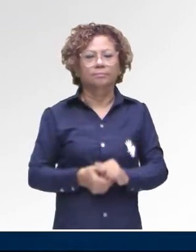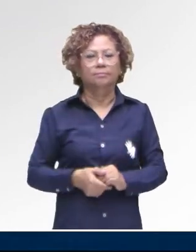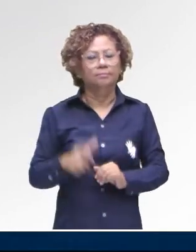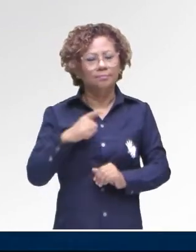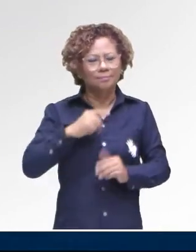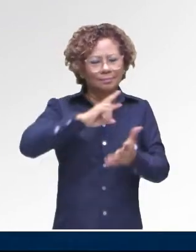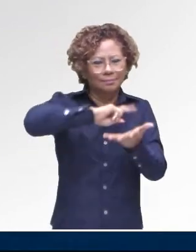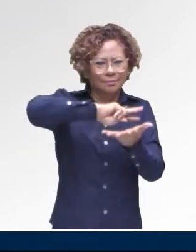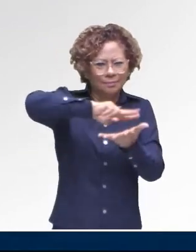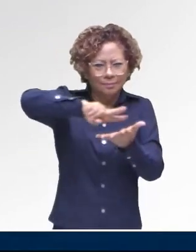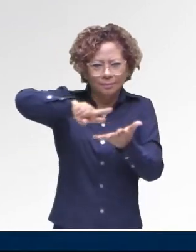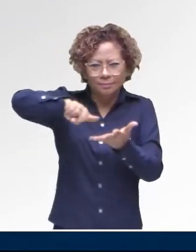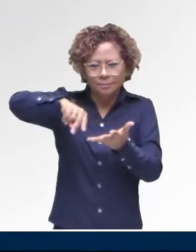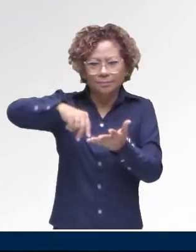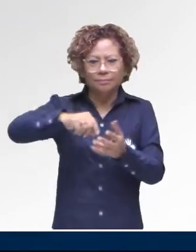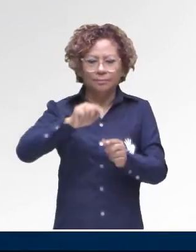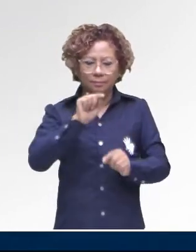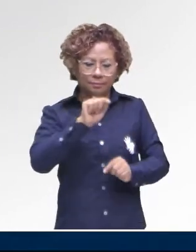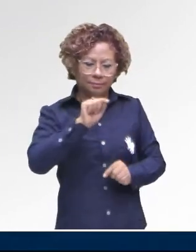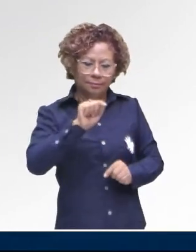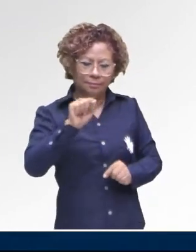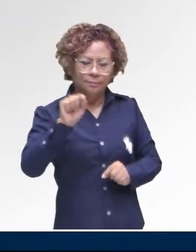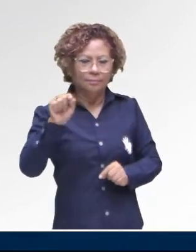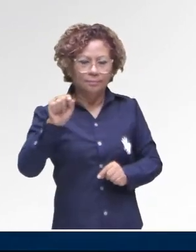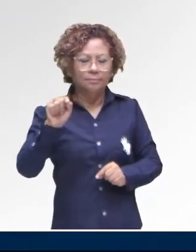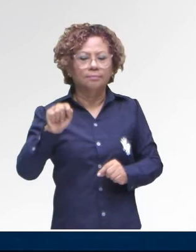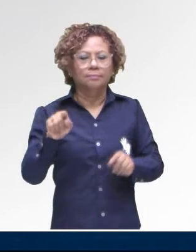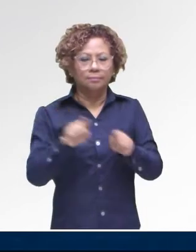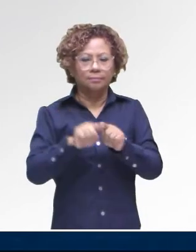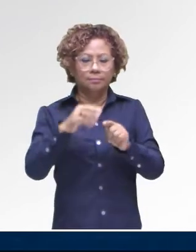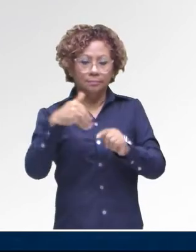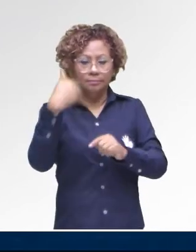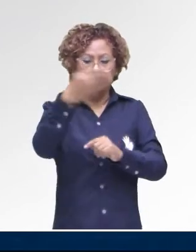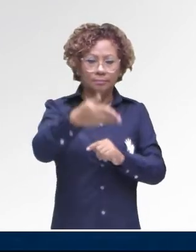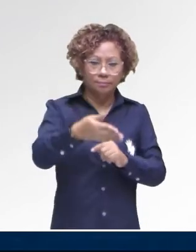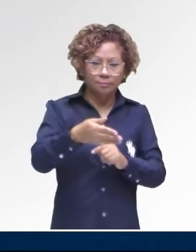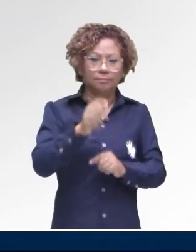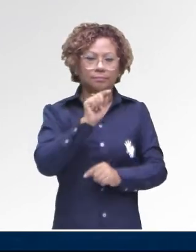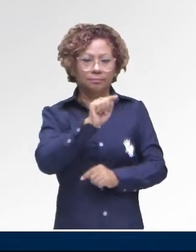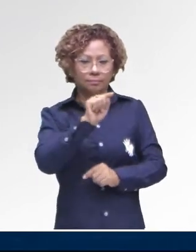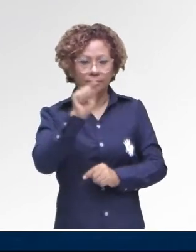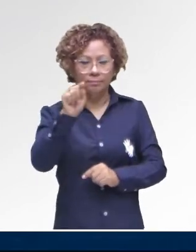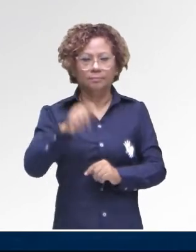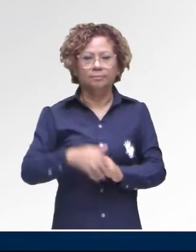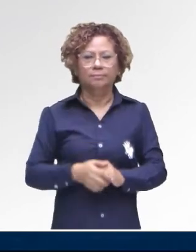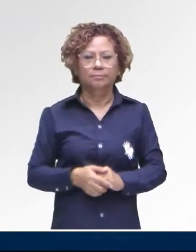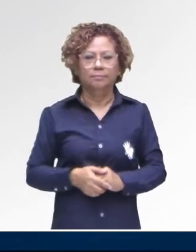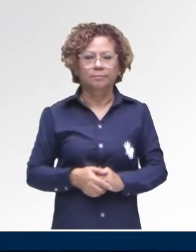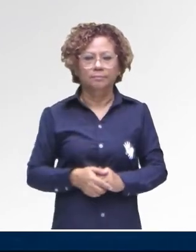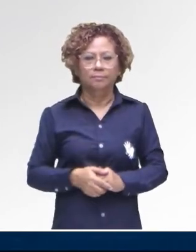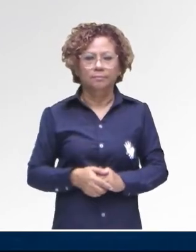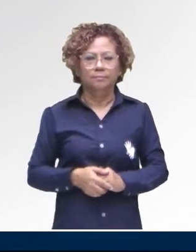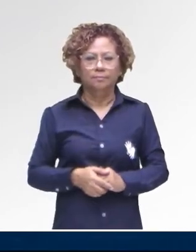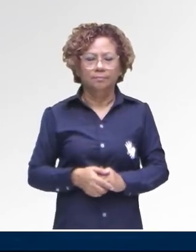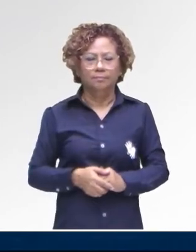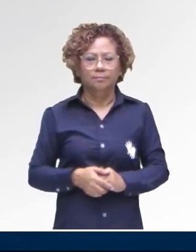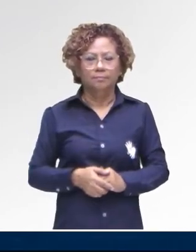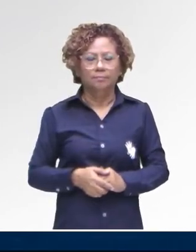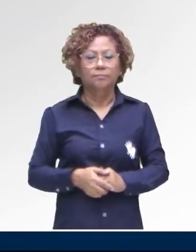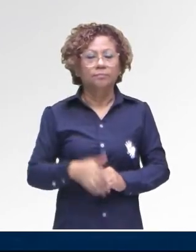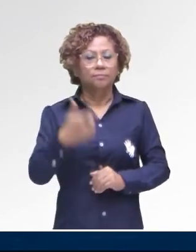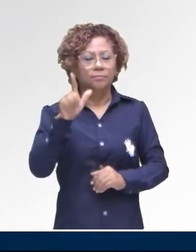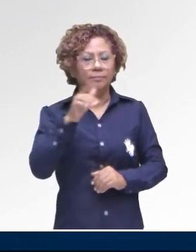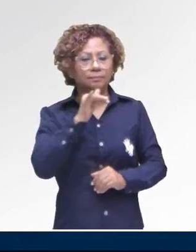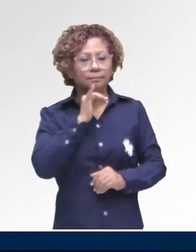pontos na reta e infinitos pontos fora dessa reta. Vamos ver mais alguns postulados. Acompanhe